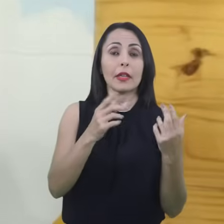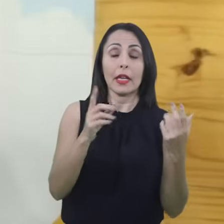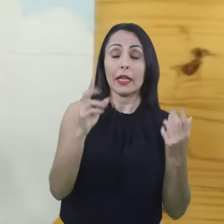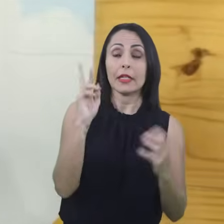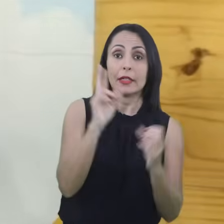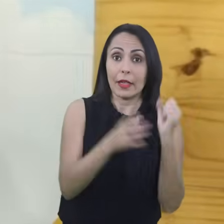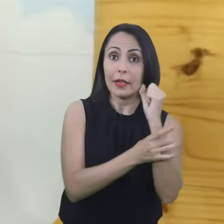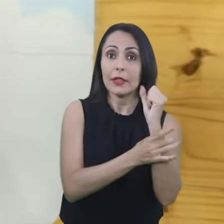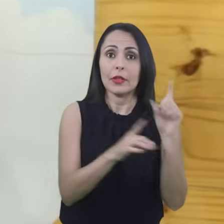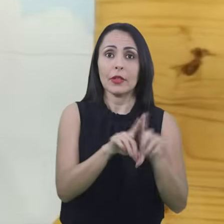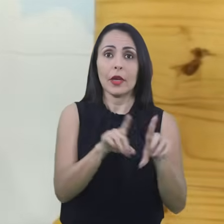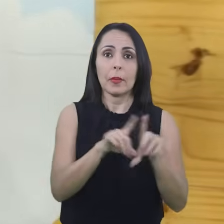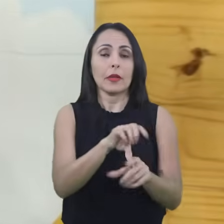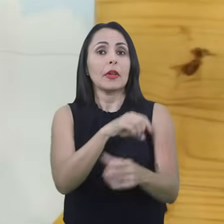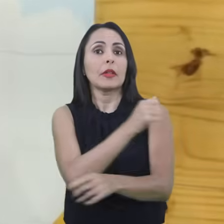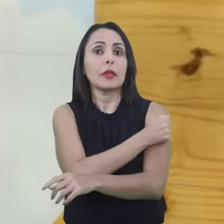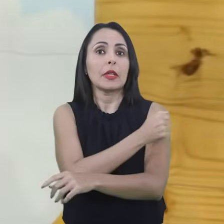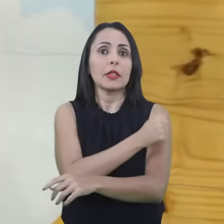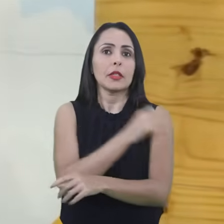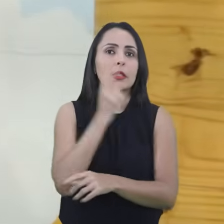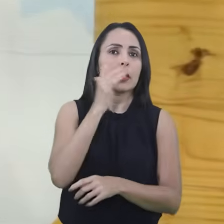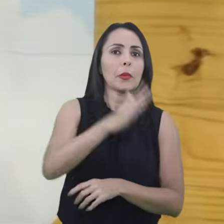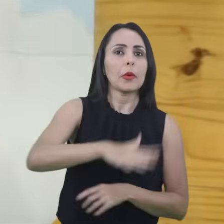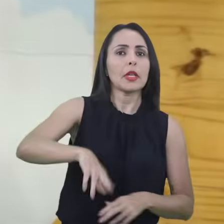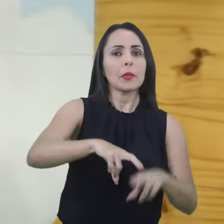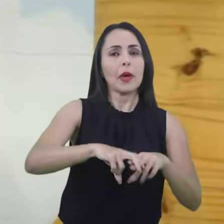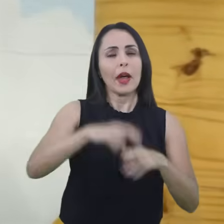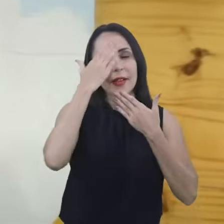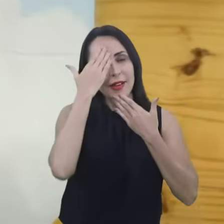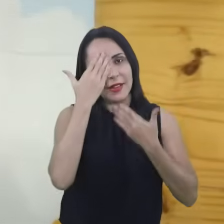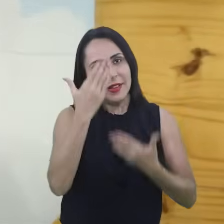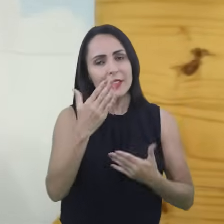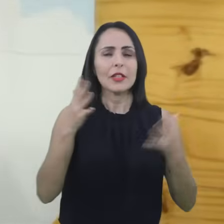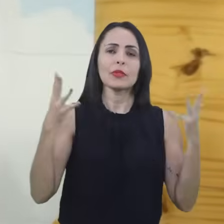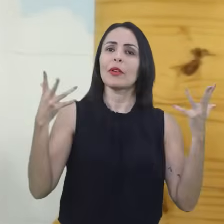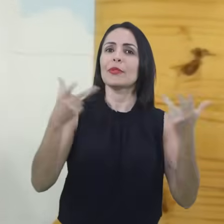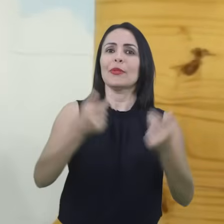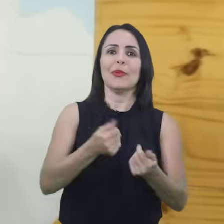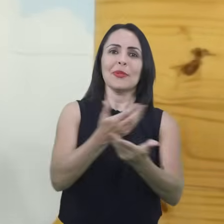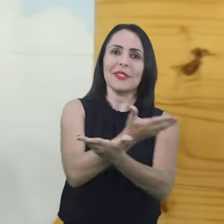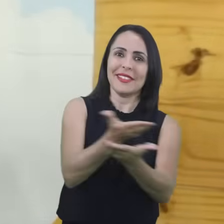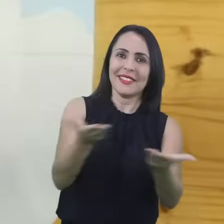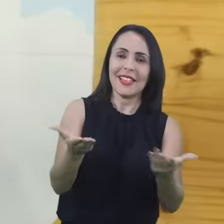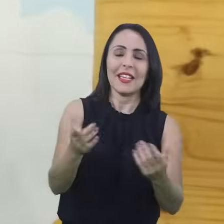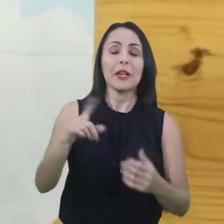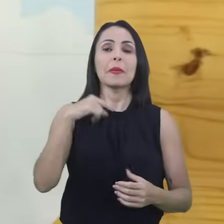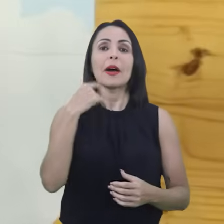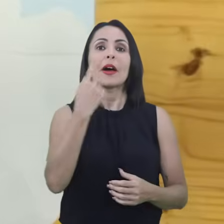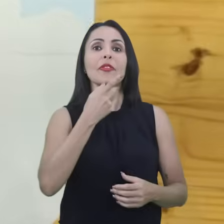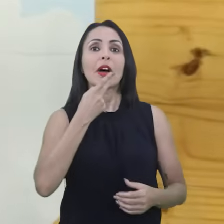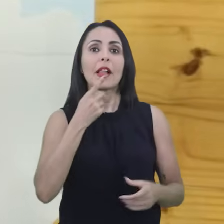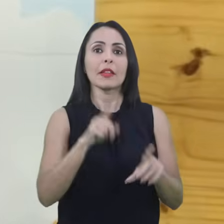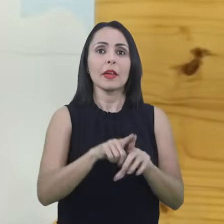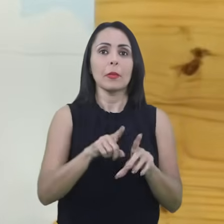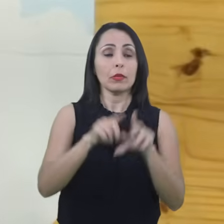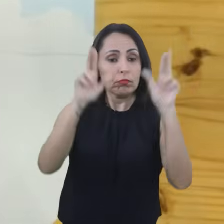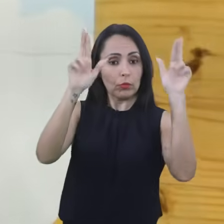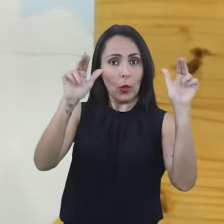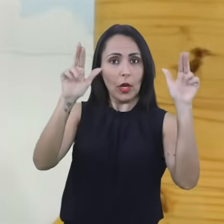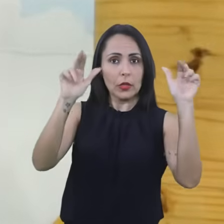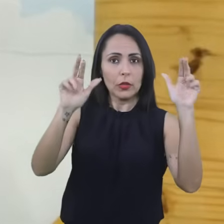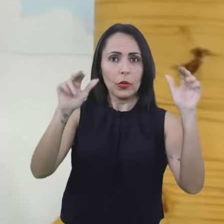ele chegasse a cada estudante da rede. Por isso, agradecemos a presença de todos. Mas, para falar sobre o